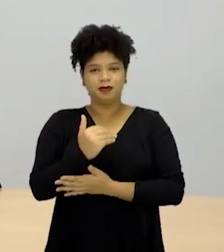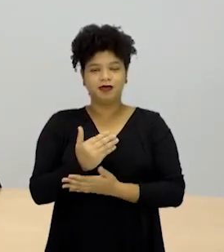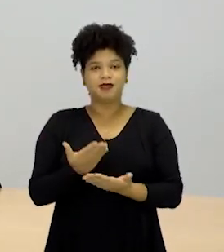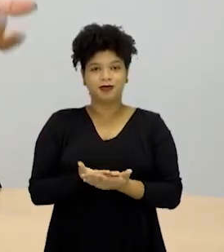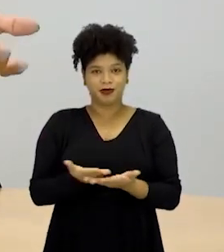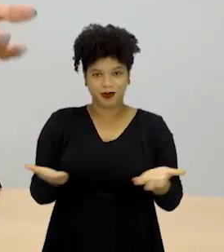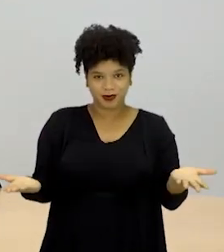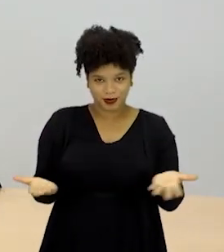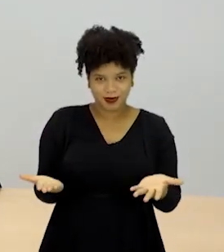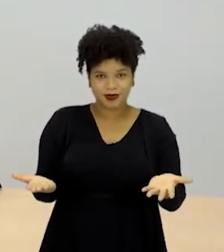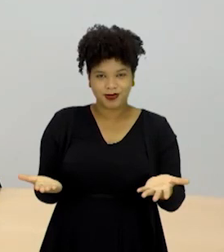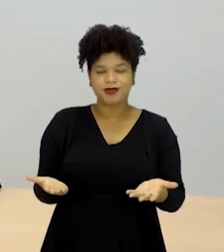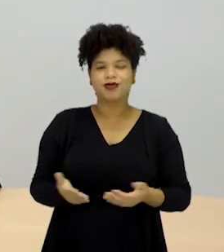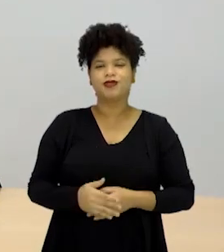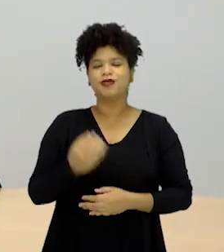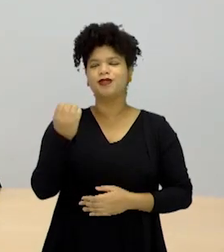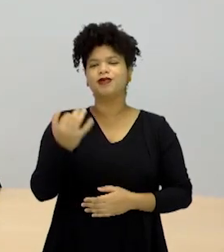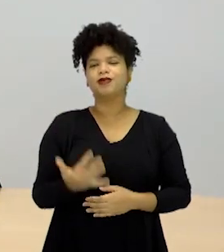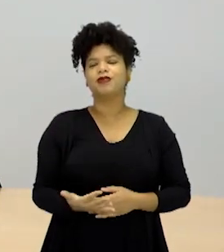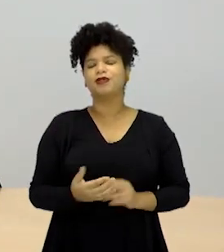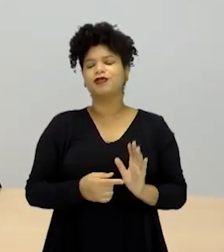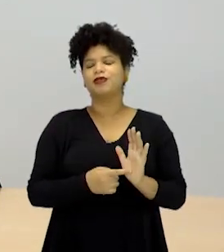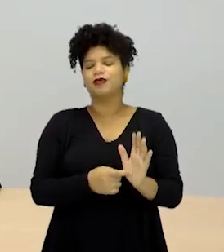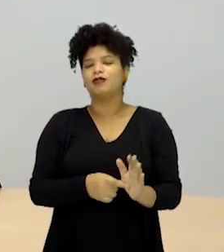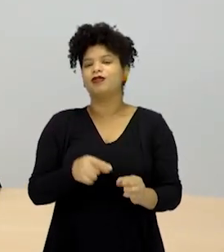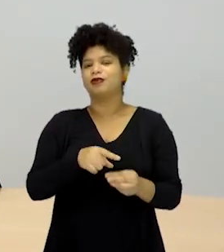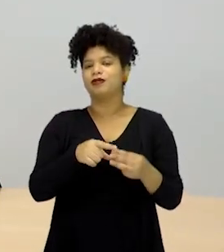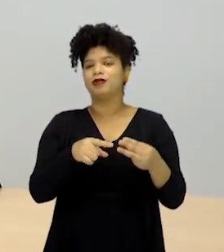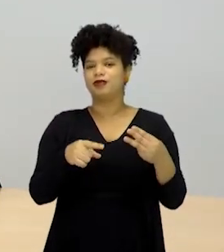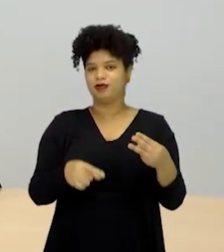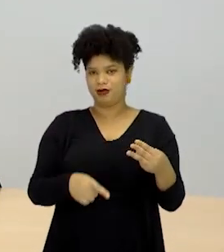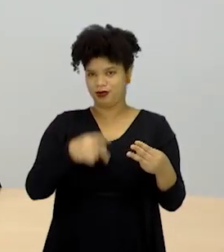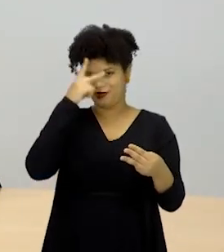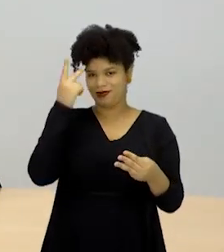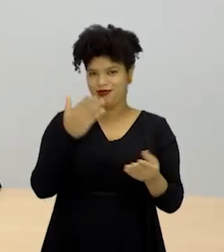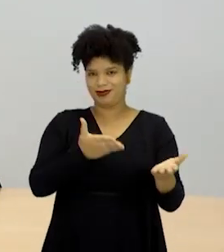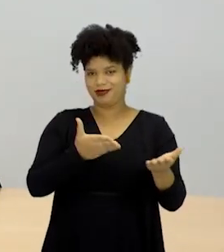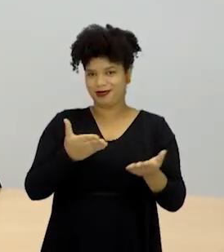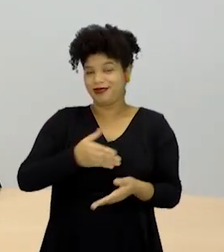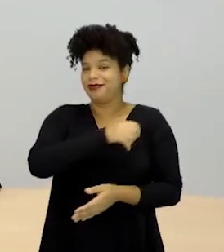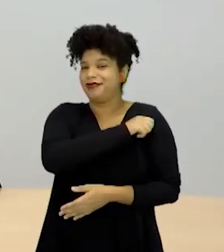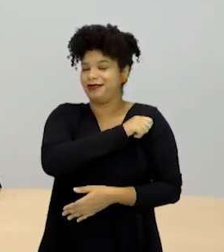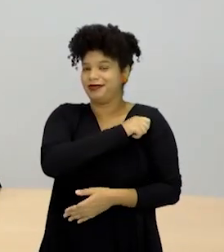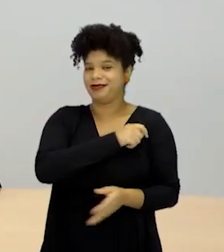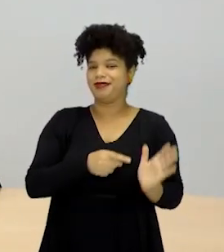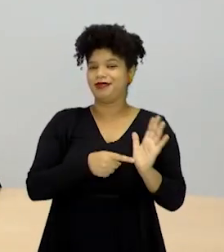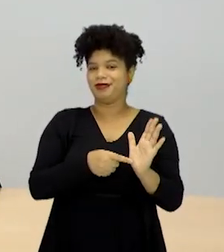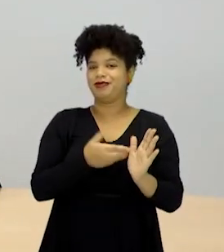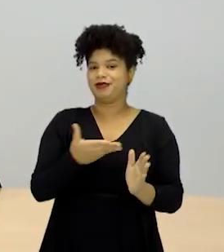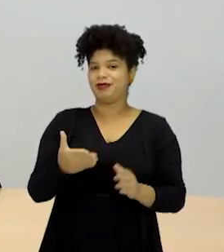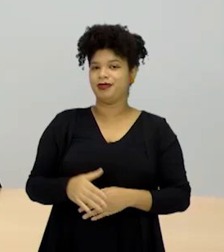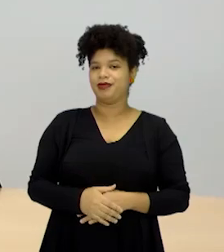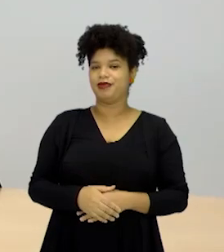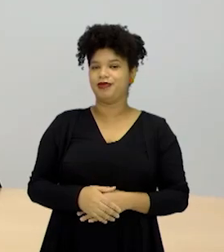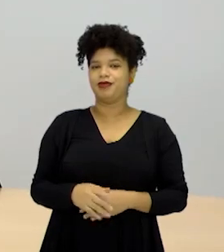aula de hoje, trazendo para vocês os nossos convidados. Nós teremos três convidados para apresentar para vocês. Vou